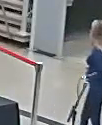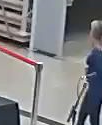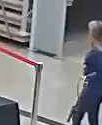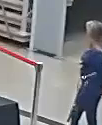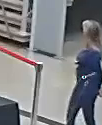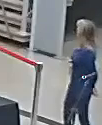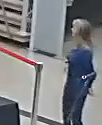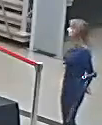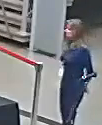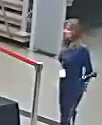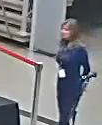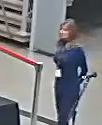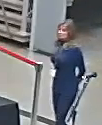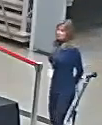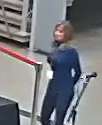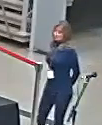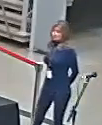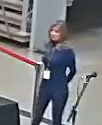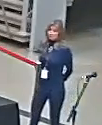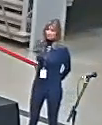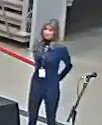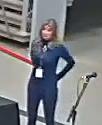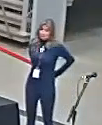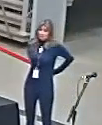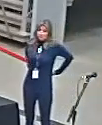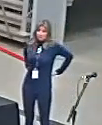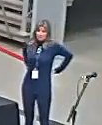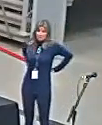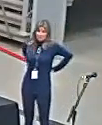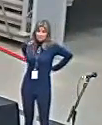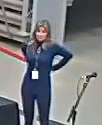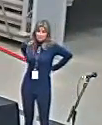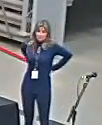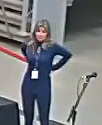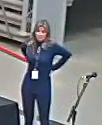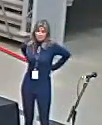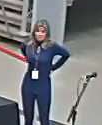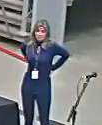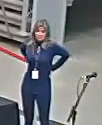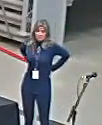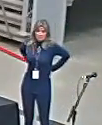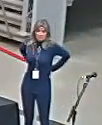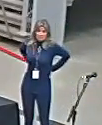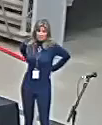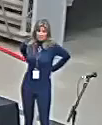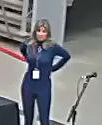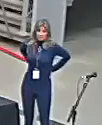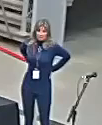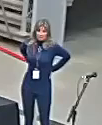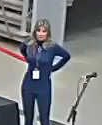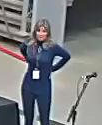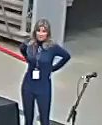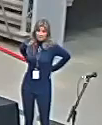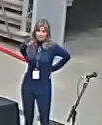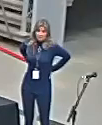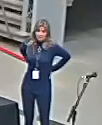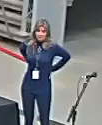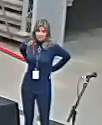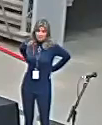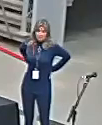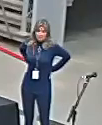mundo sobre as a causa da pessoa com deficiência sobre as leis e tal